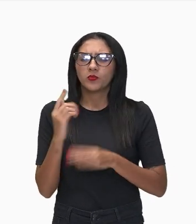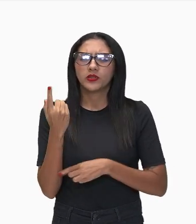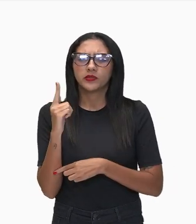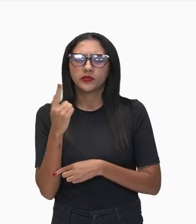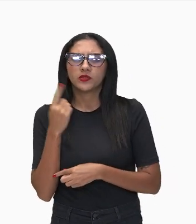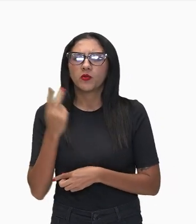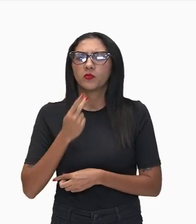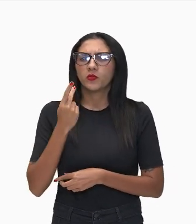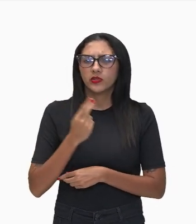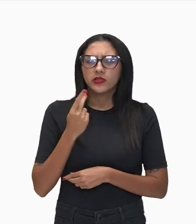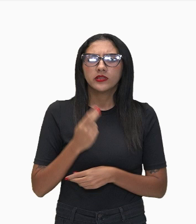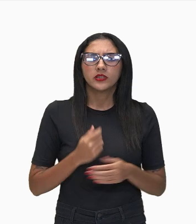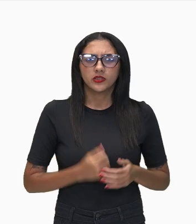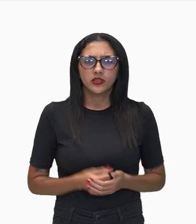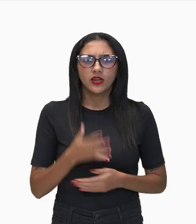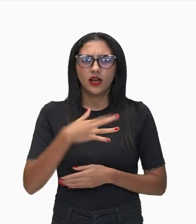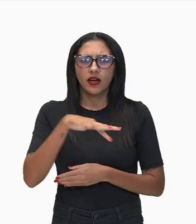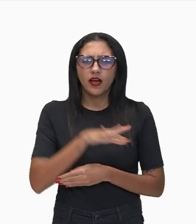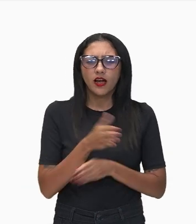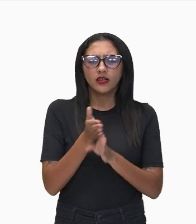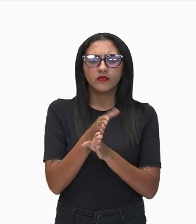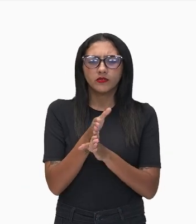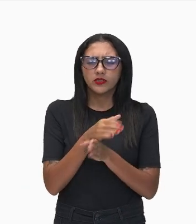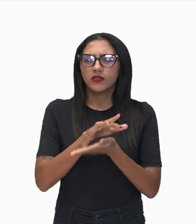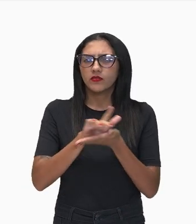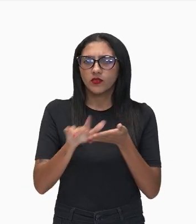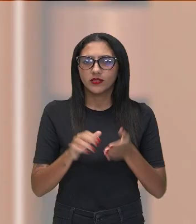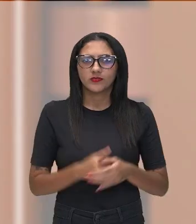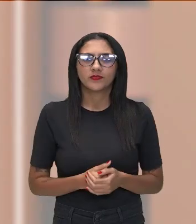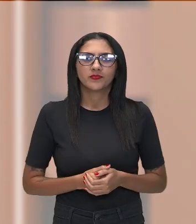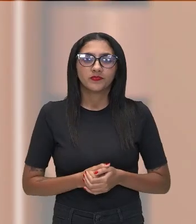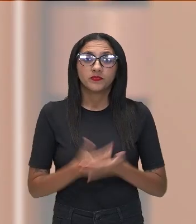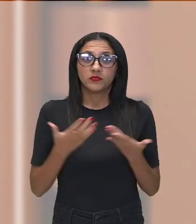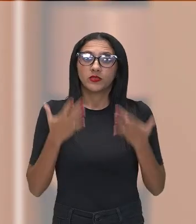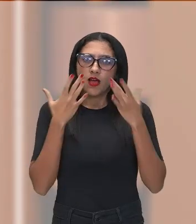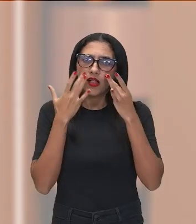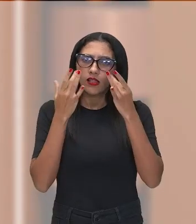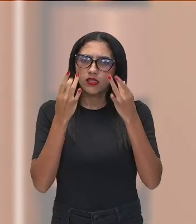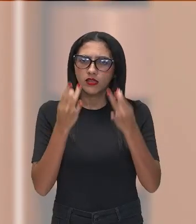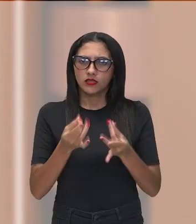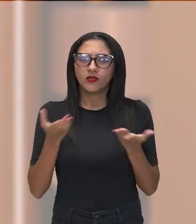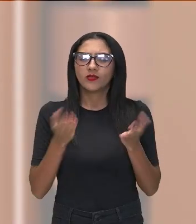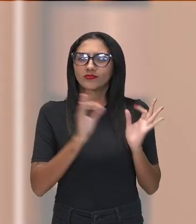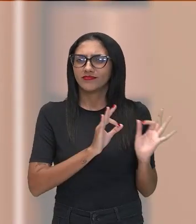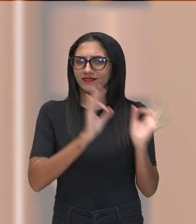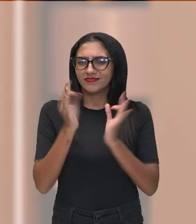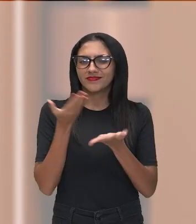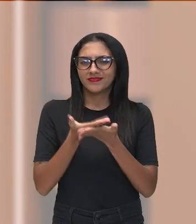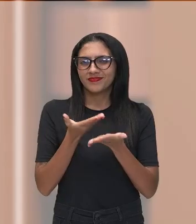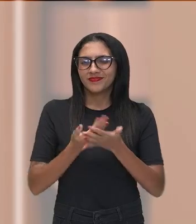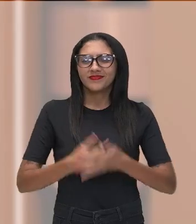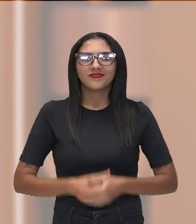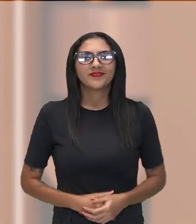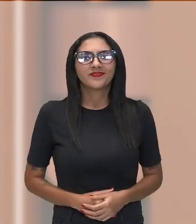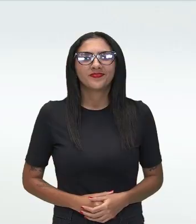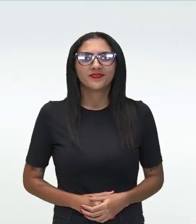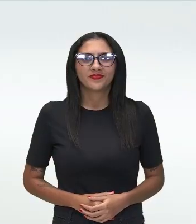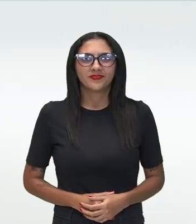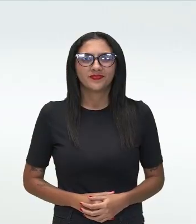nação, território e fronteiras. Então, fiquem ligados, tá? Que nós iniciaremos a nossa aula.